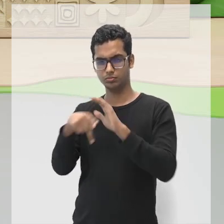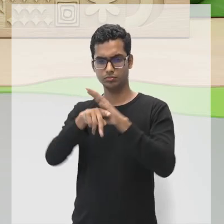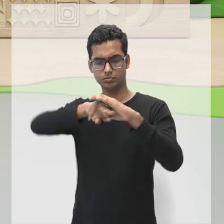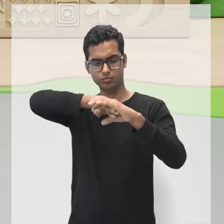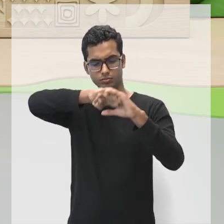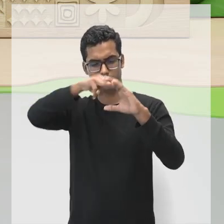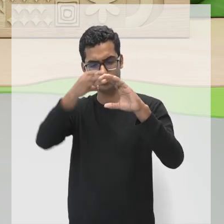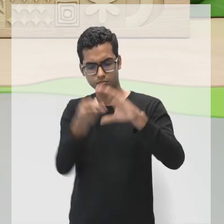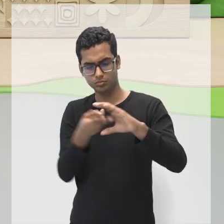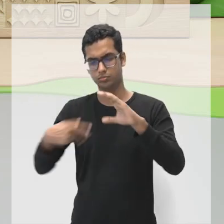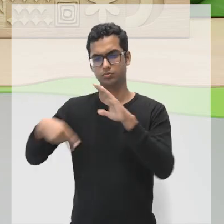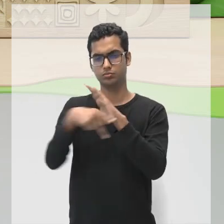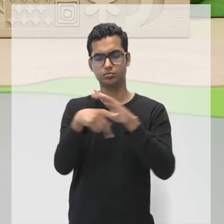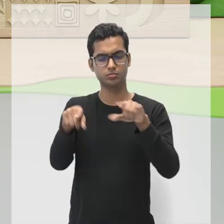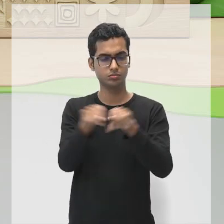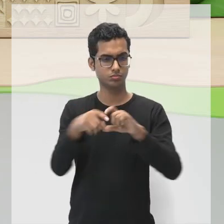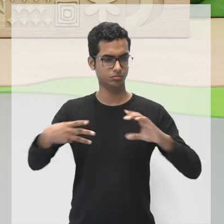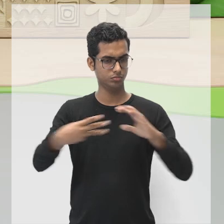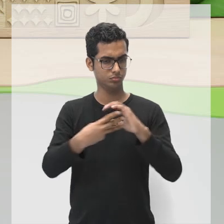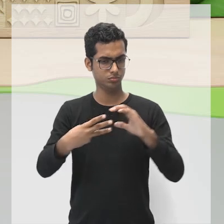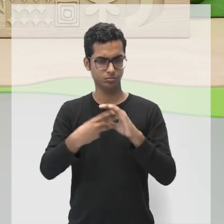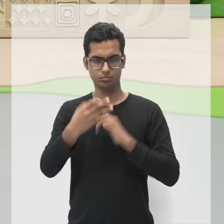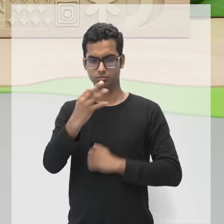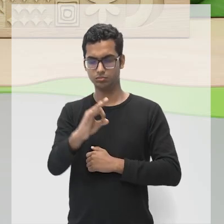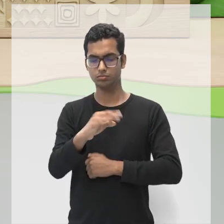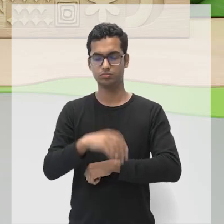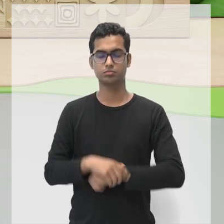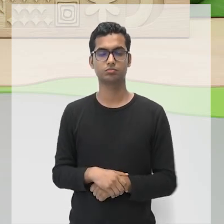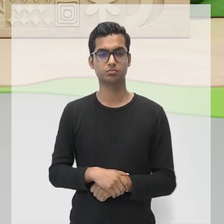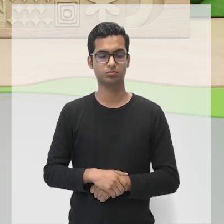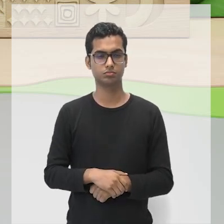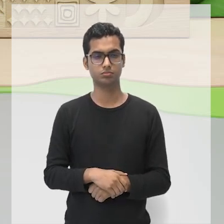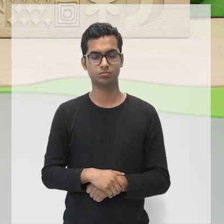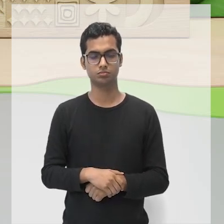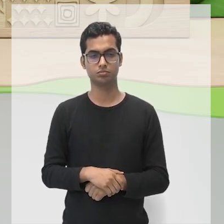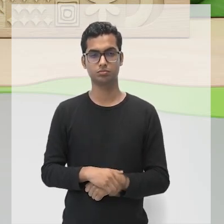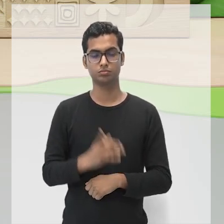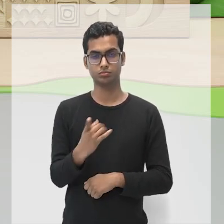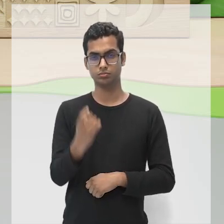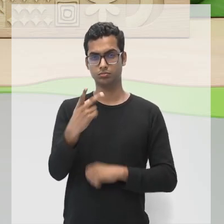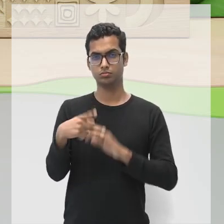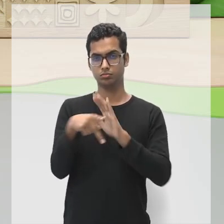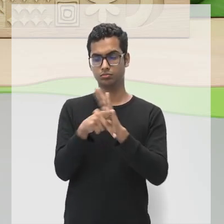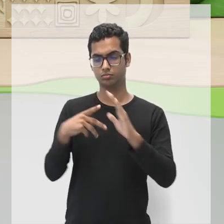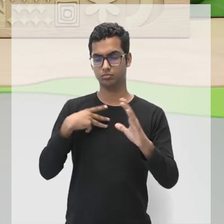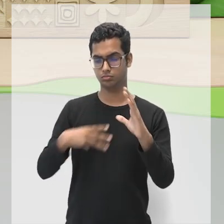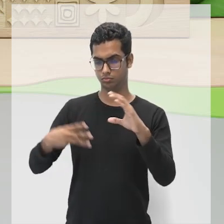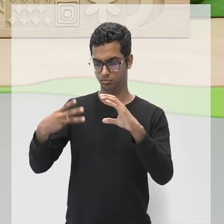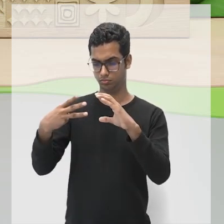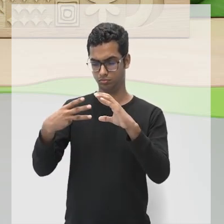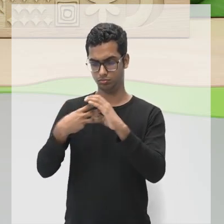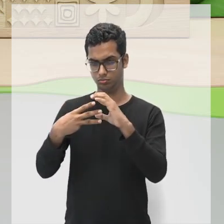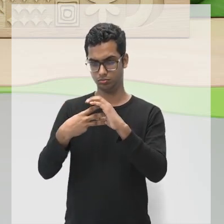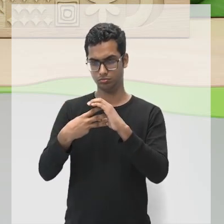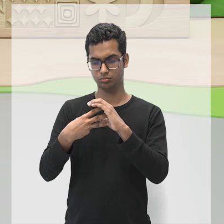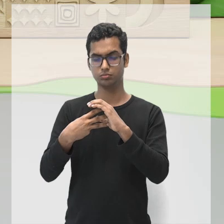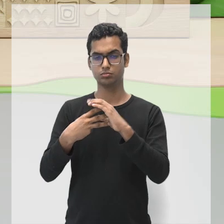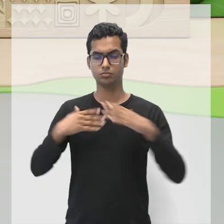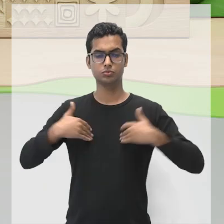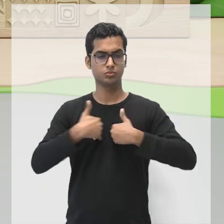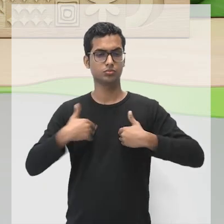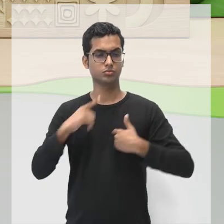muitas substâncias, certo? E apenas a nossa célula animal apresenta cílios